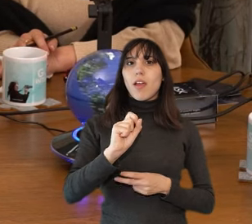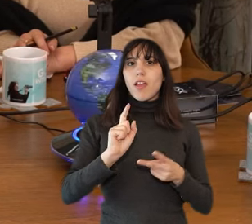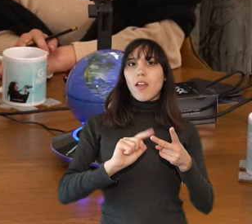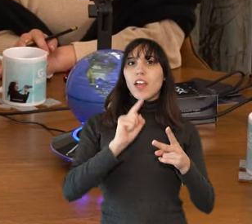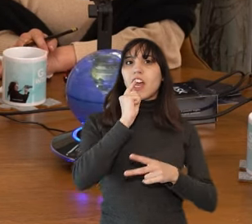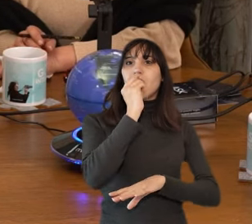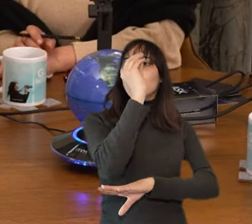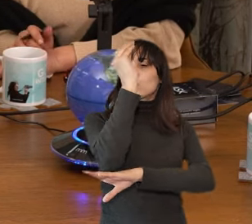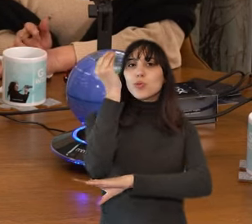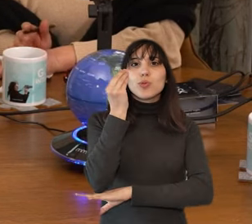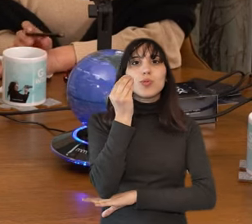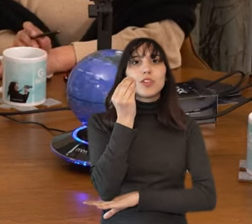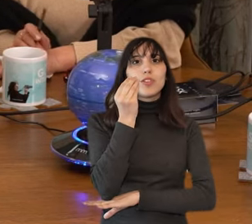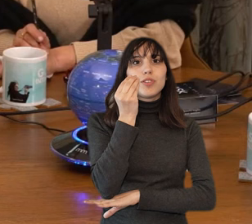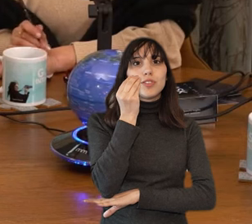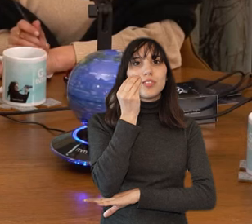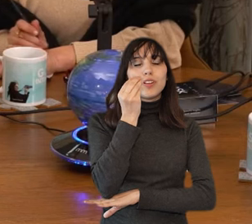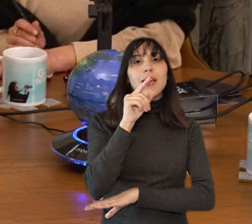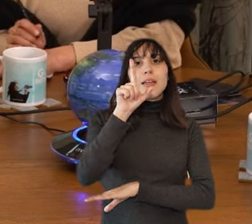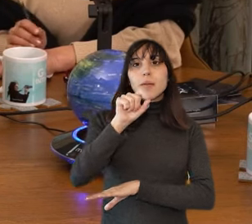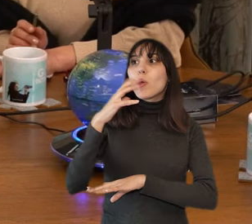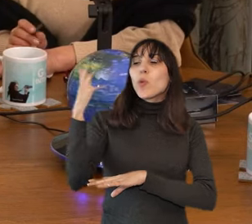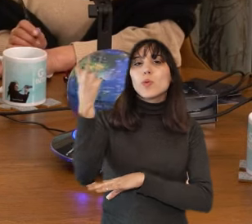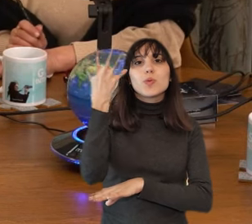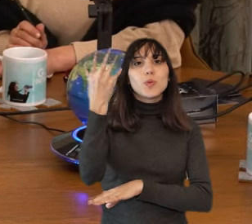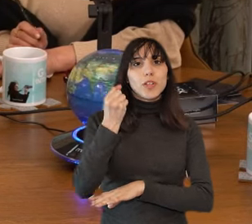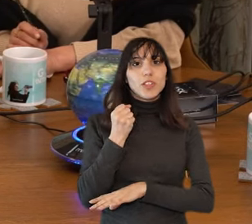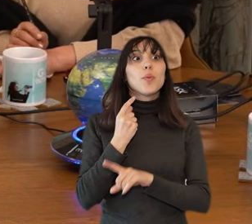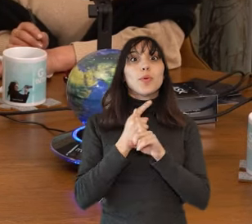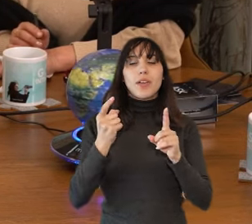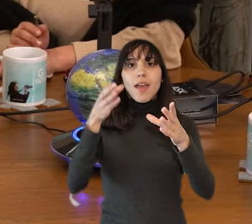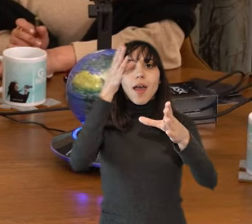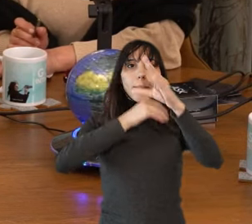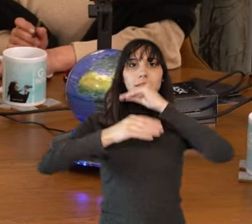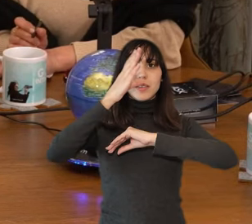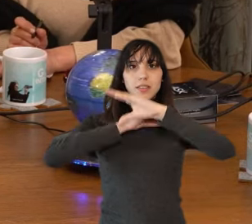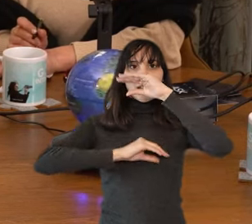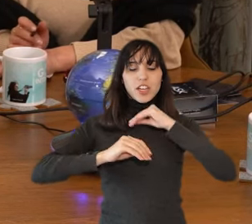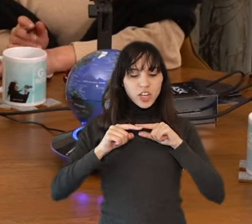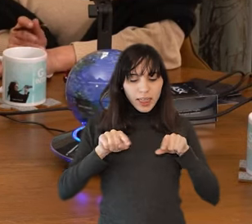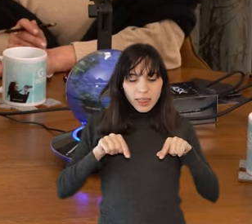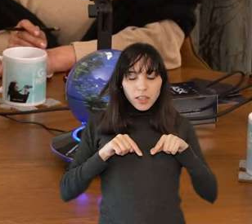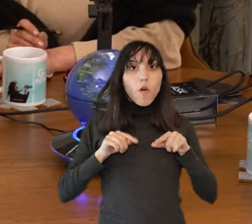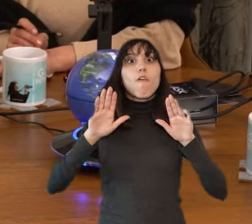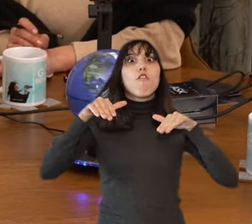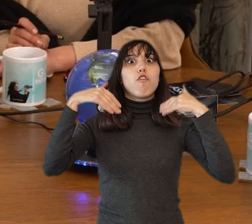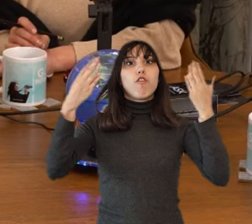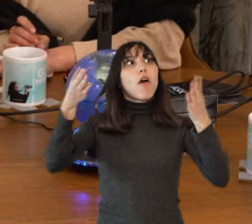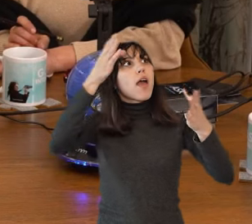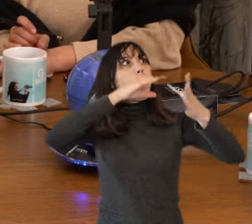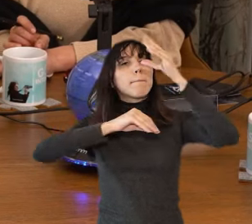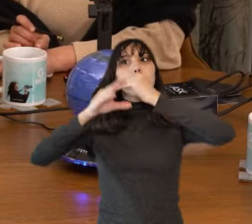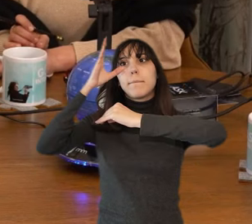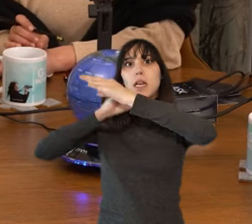monumentos para onde passam porque essa essa aprendizagem fora de portas é muito importante portanto nessa relação da